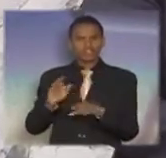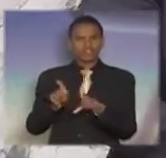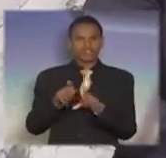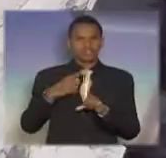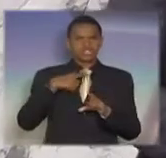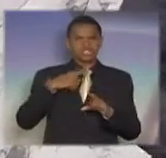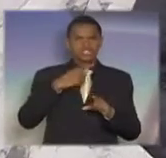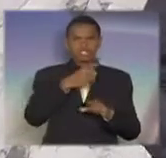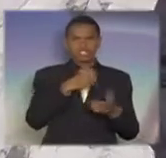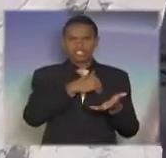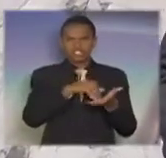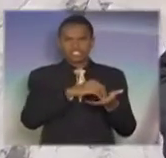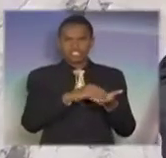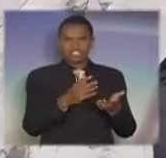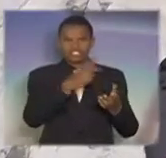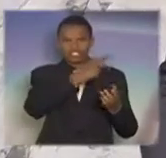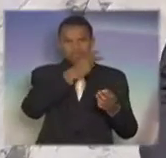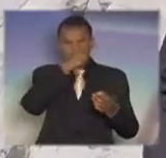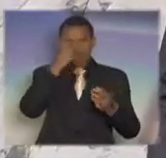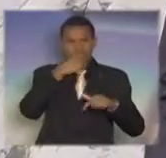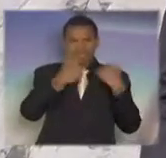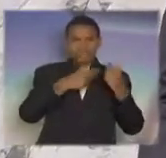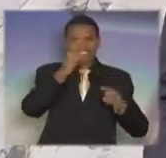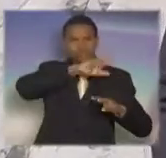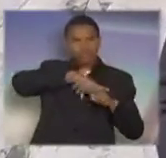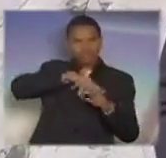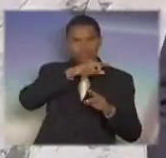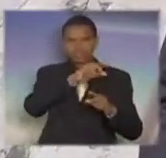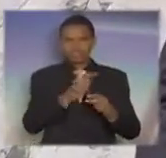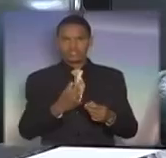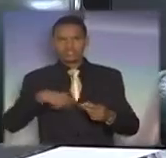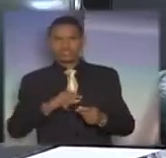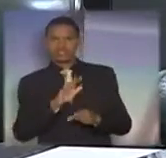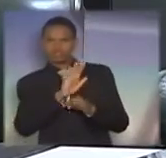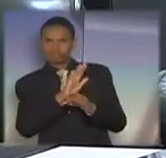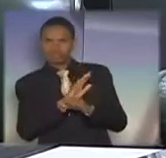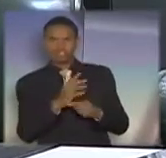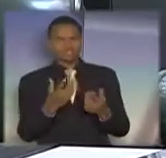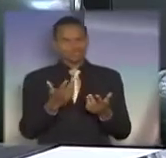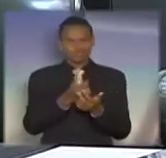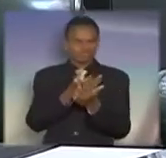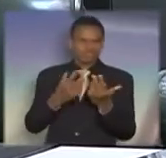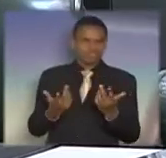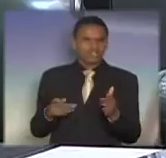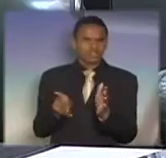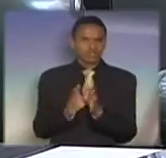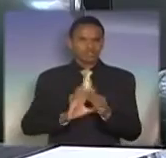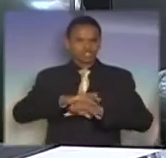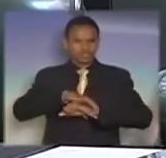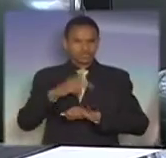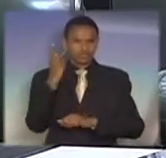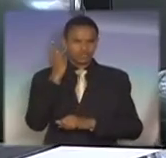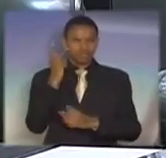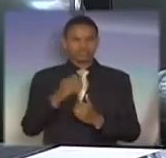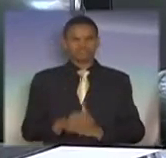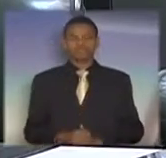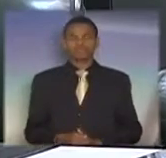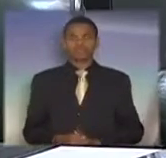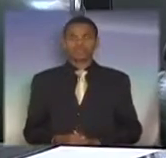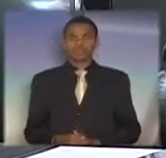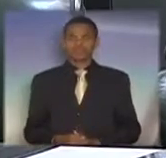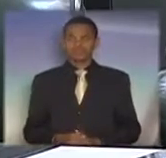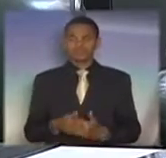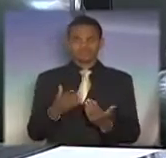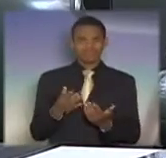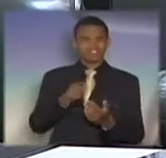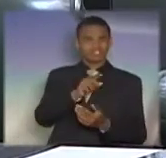pessoal da polícia técnico-científica enfim as forças de segurança estão tão desprezados delegado